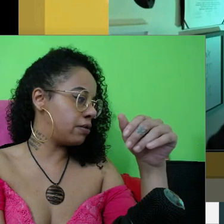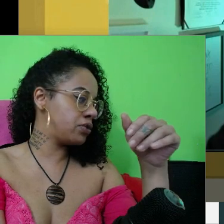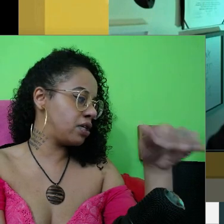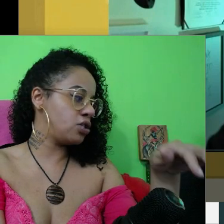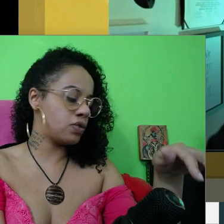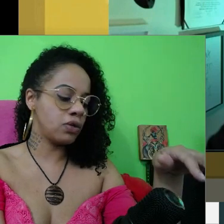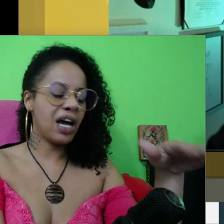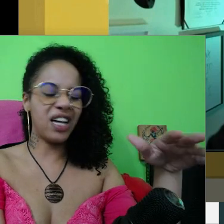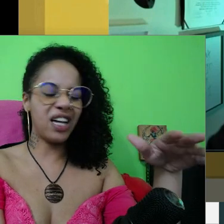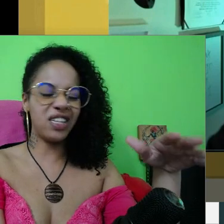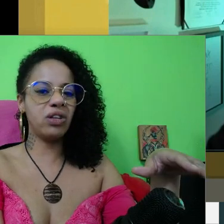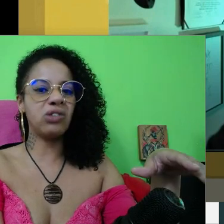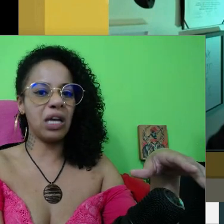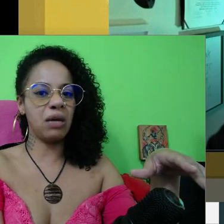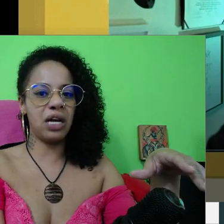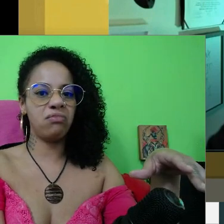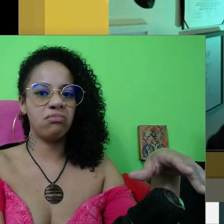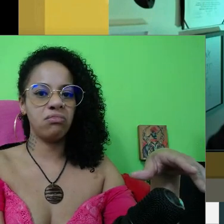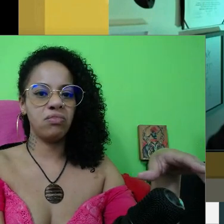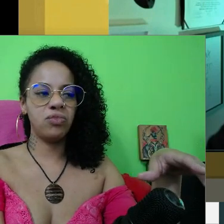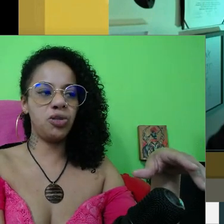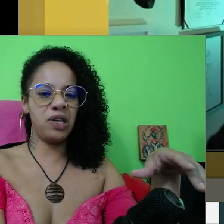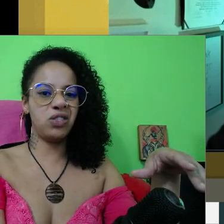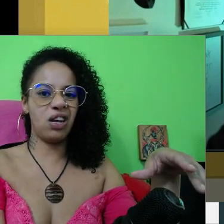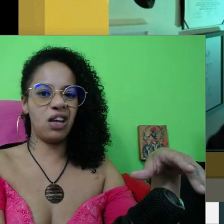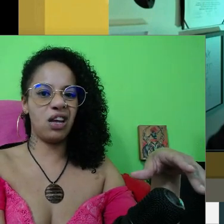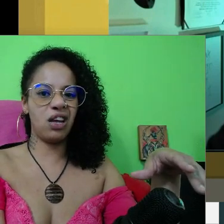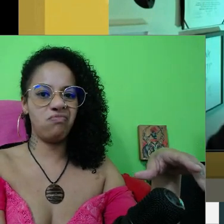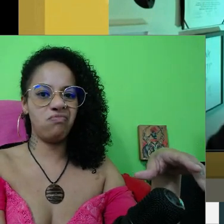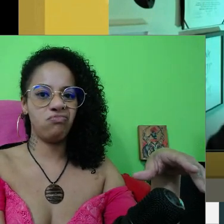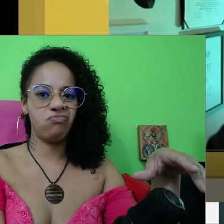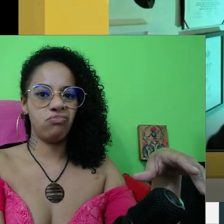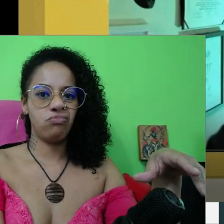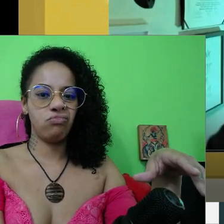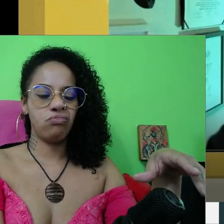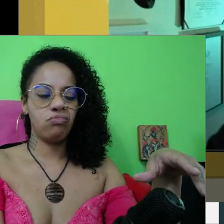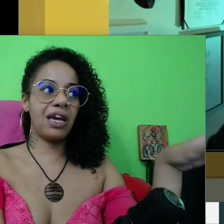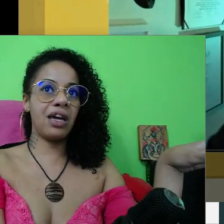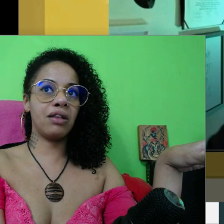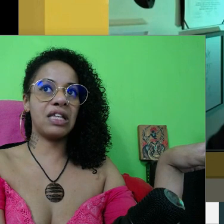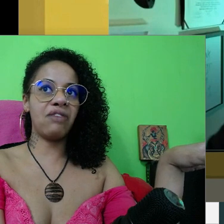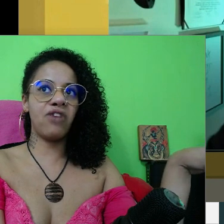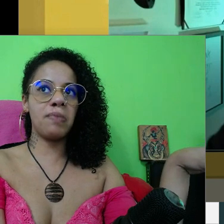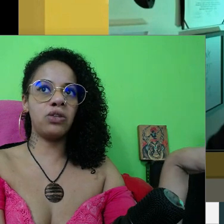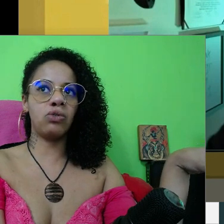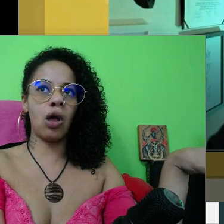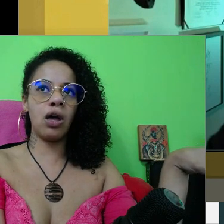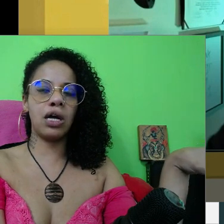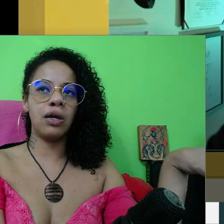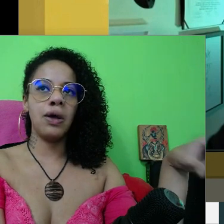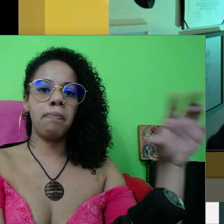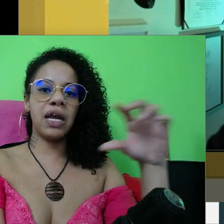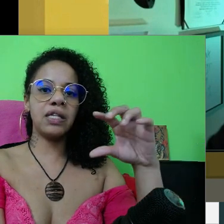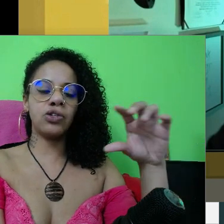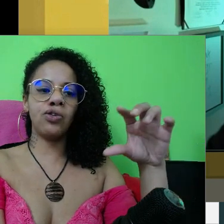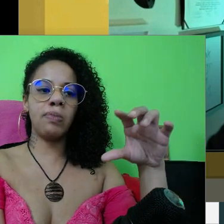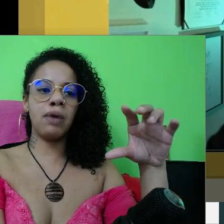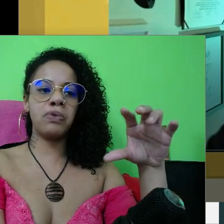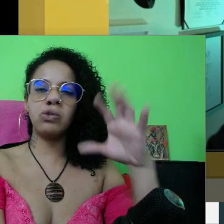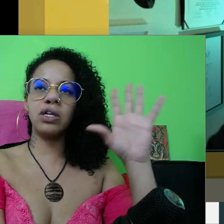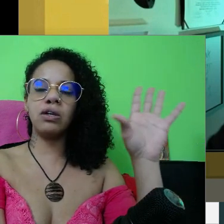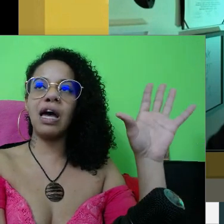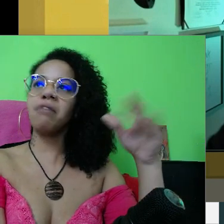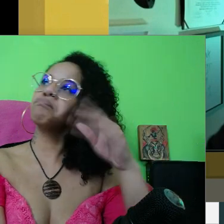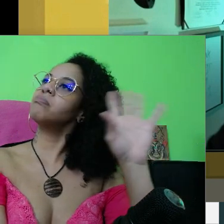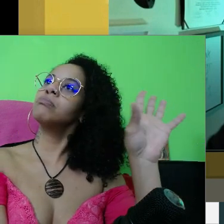é a sua intenção Eu sei disso às vezes não deu tempo né de mencionar né porque da forma que tu coloca parece que